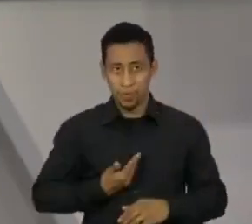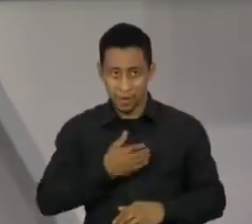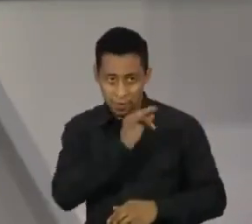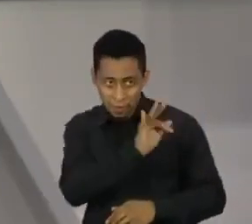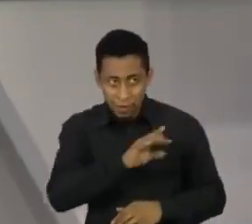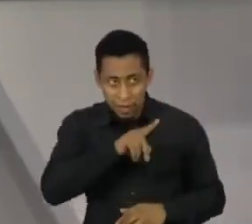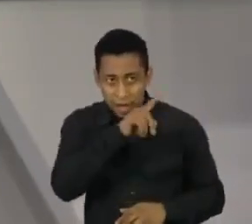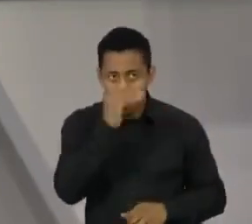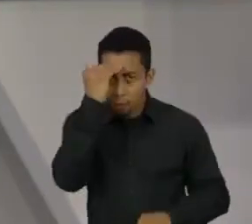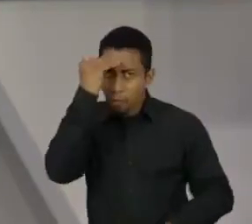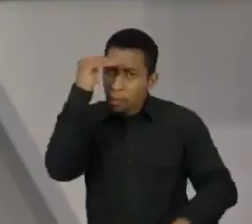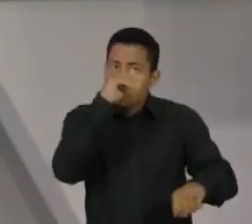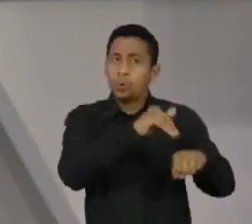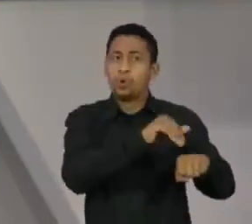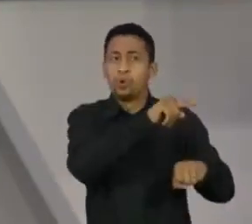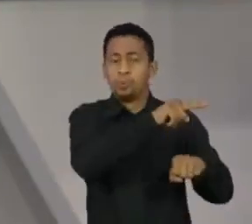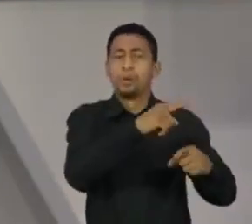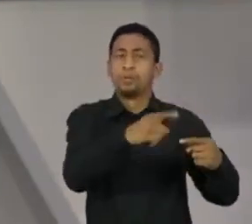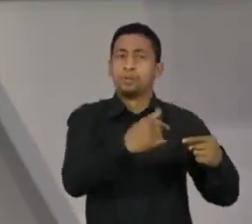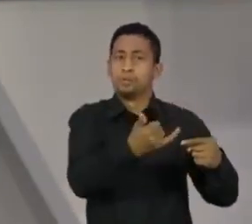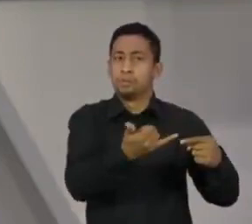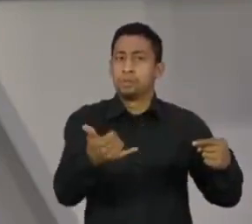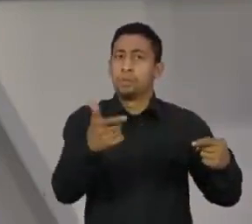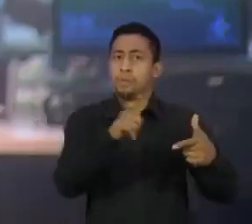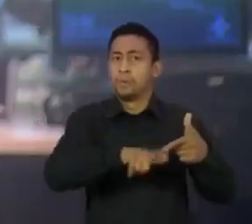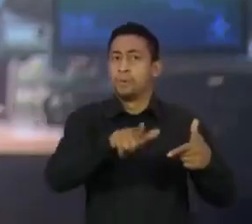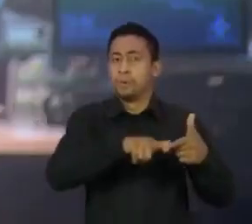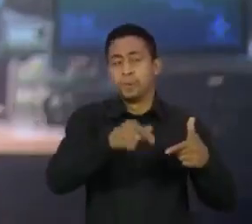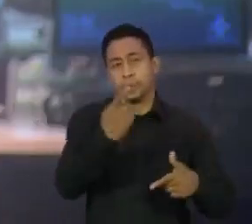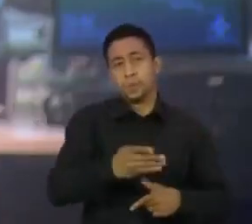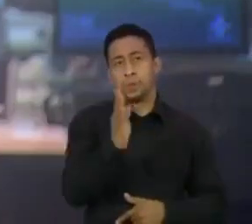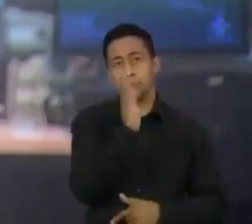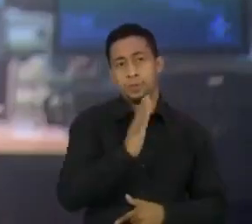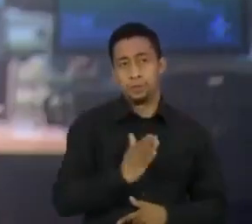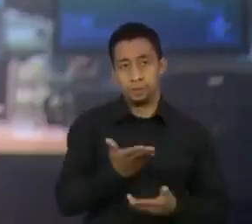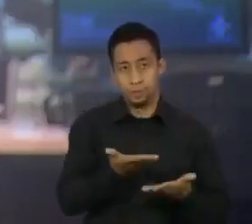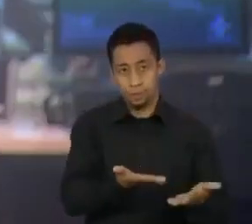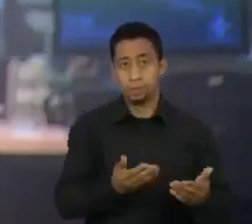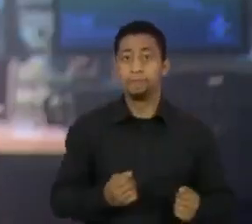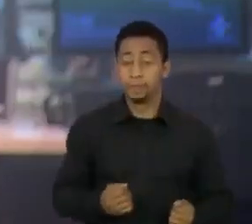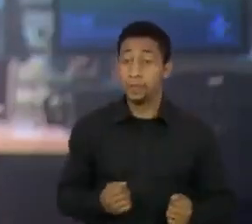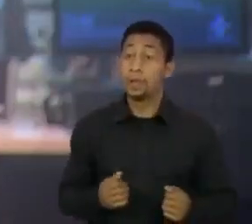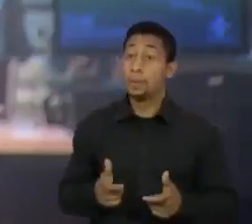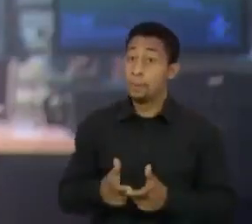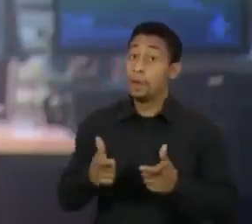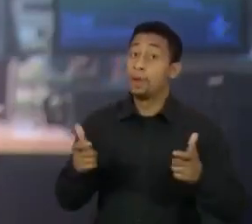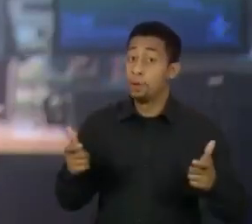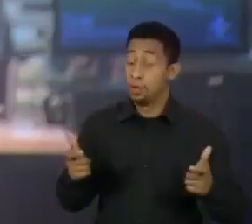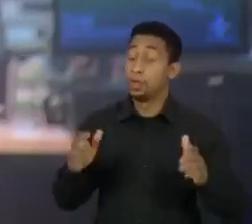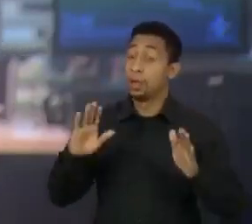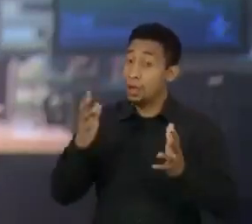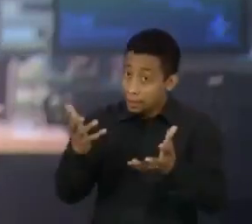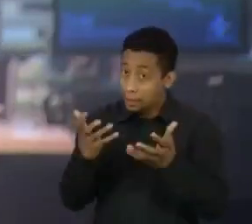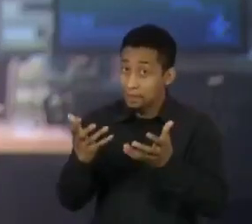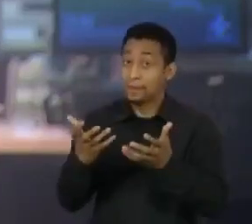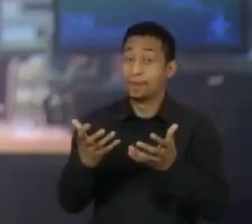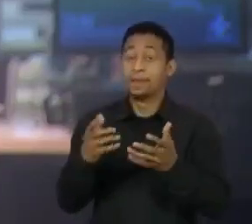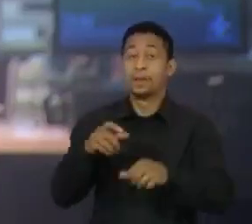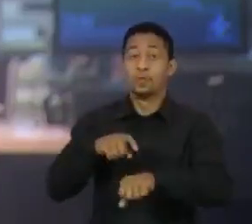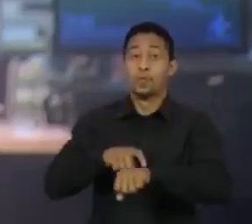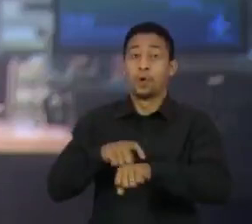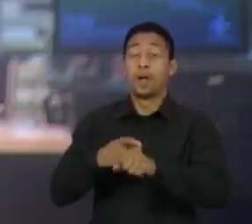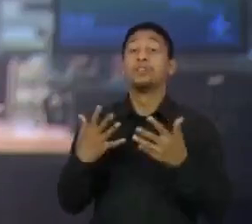responsabilizado pela crise energética que atinge o país a maioria também defende a volta do horário de verão